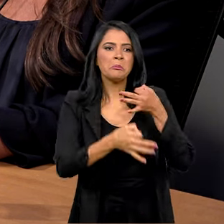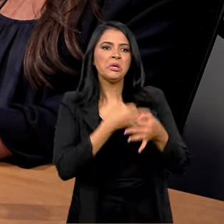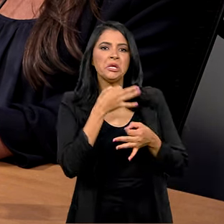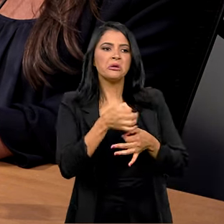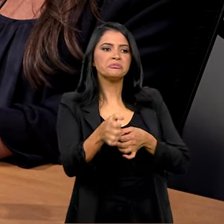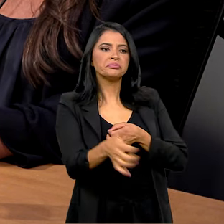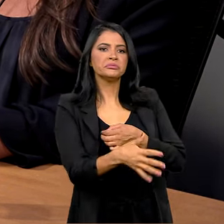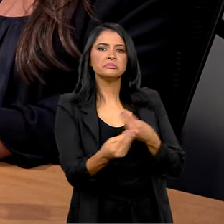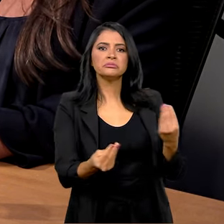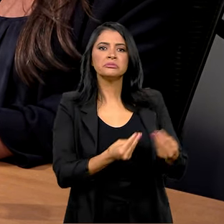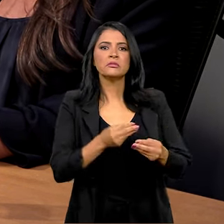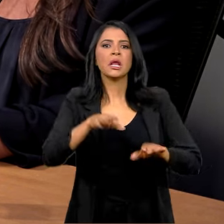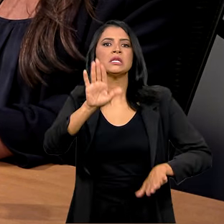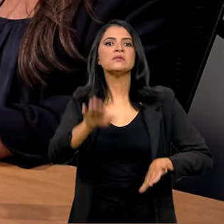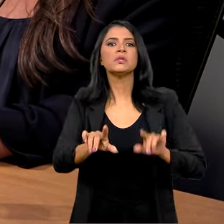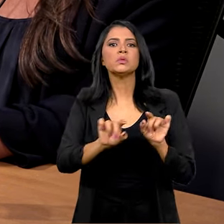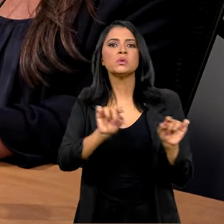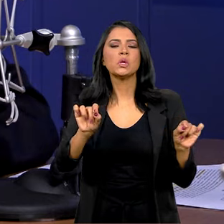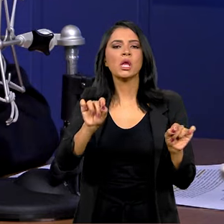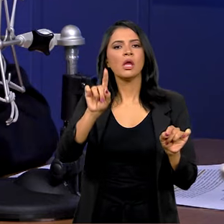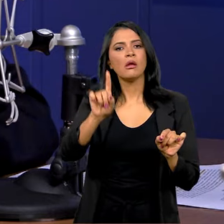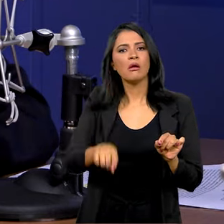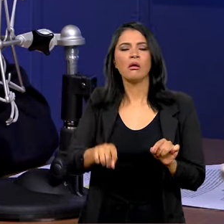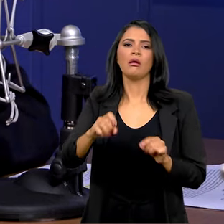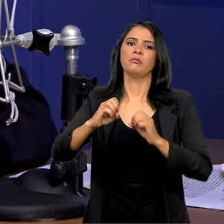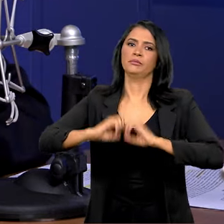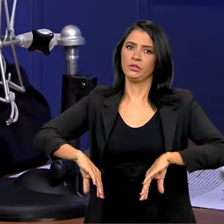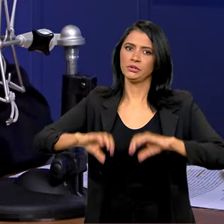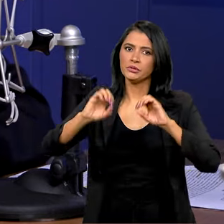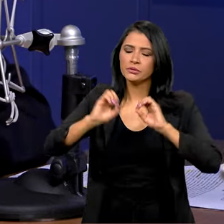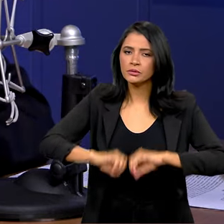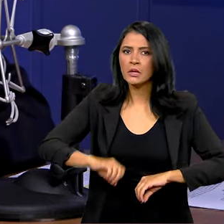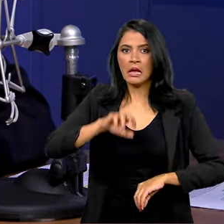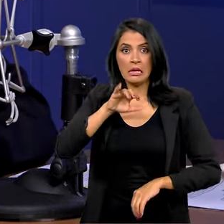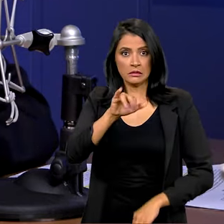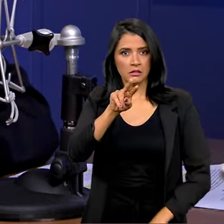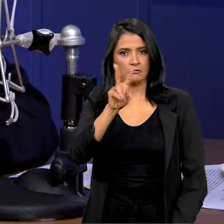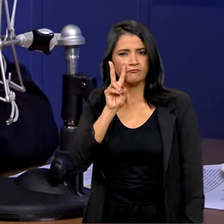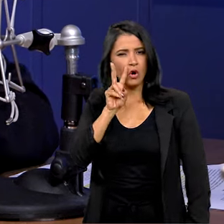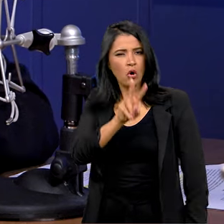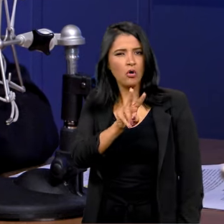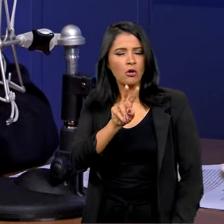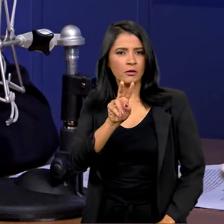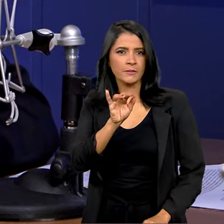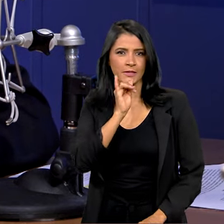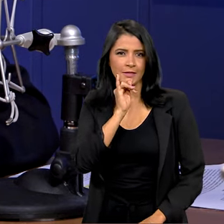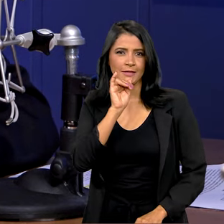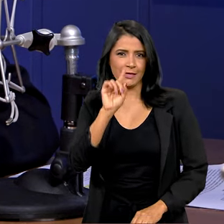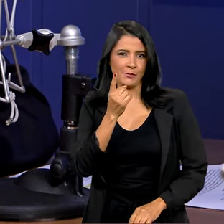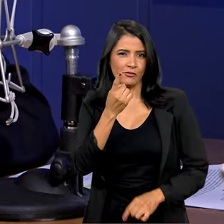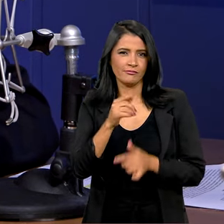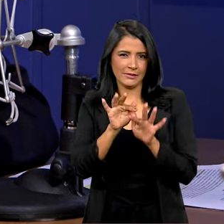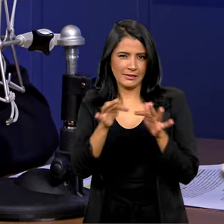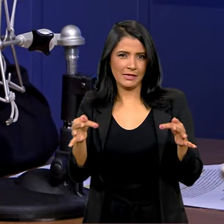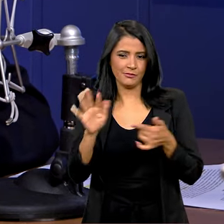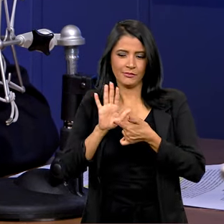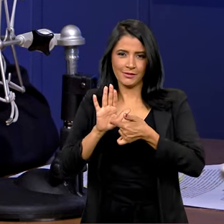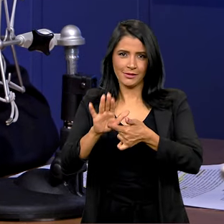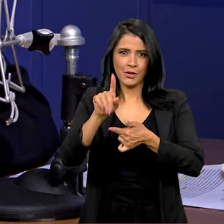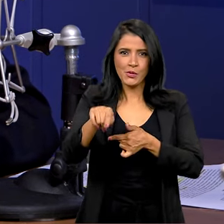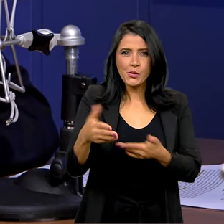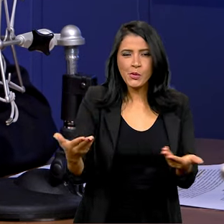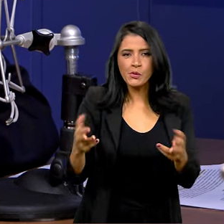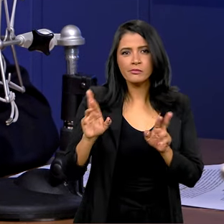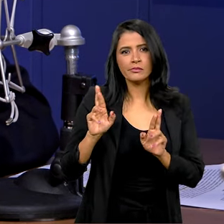qualificada que muitas vezes ela é muito prejudicial se você olha Eh um exemplo muito simples